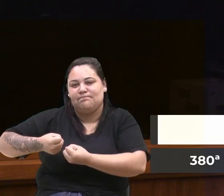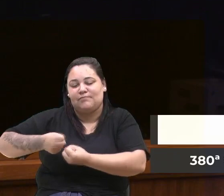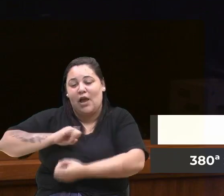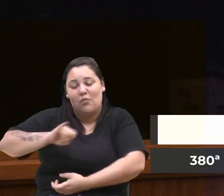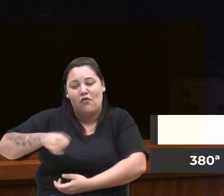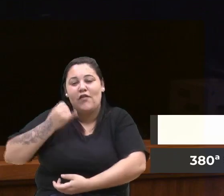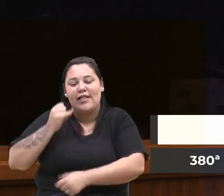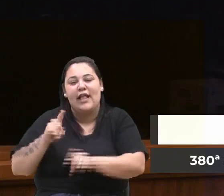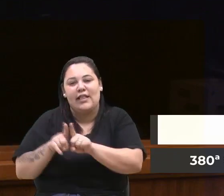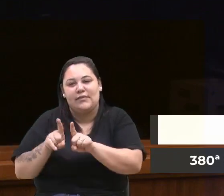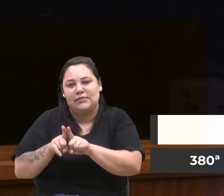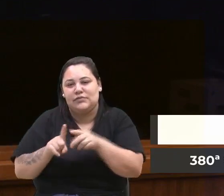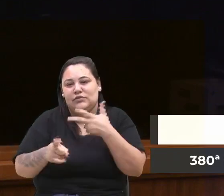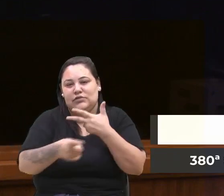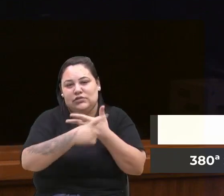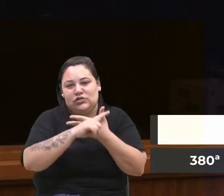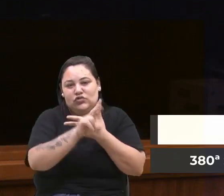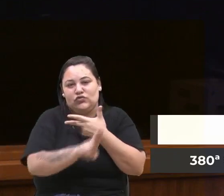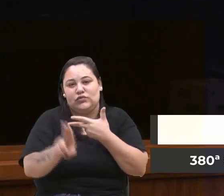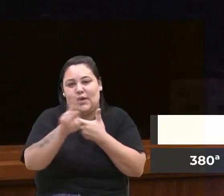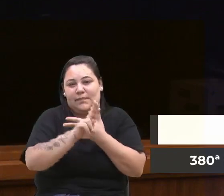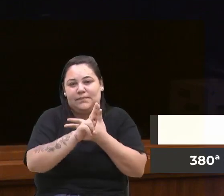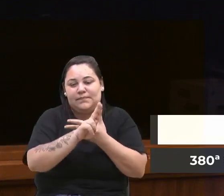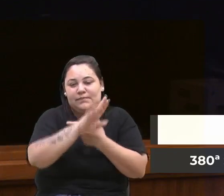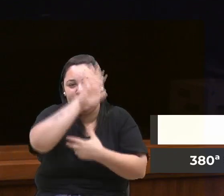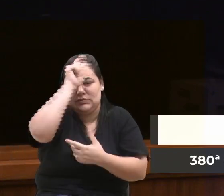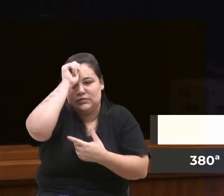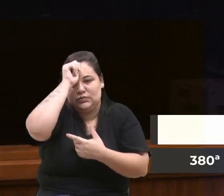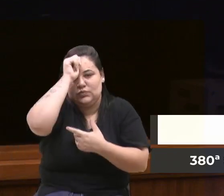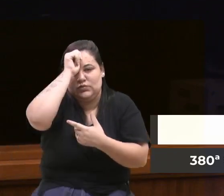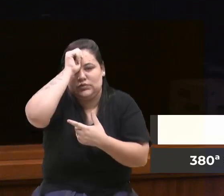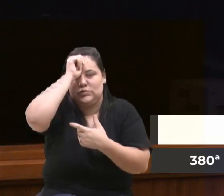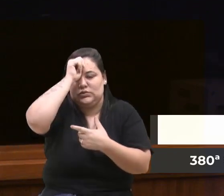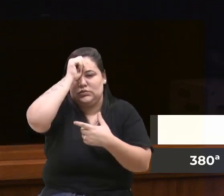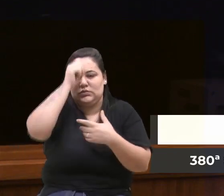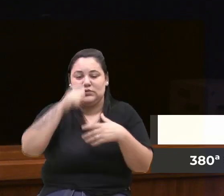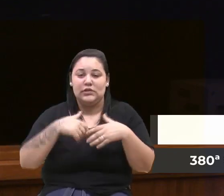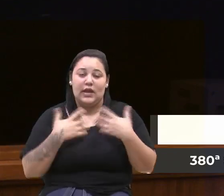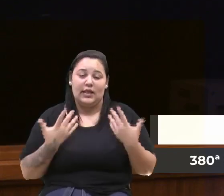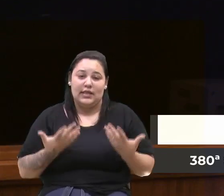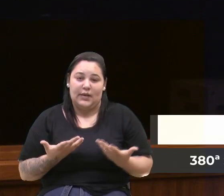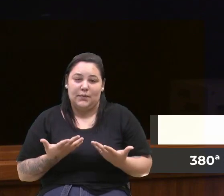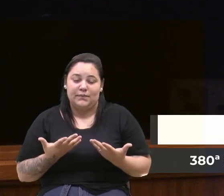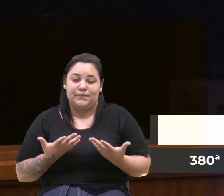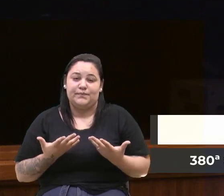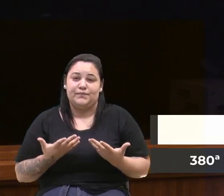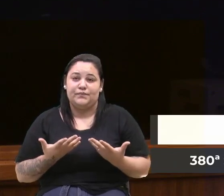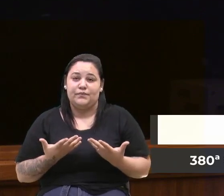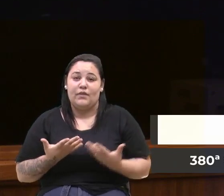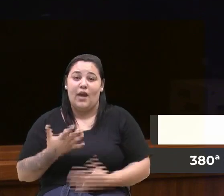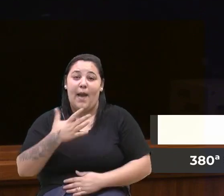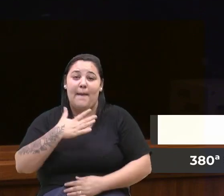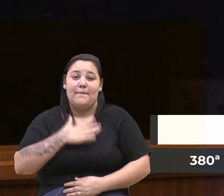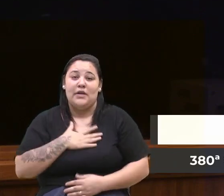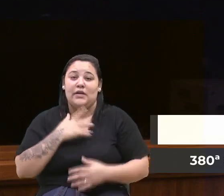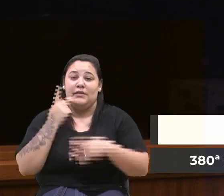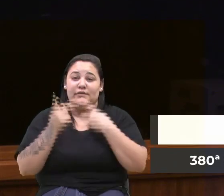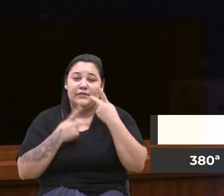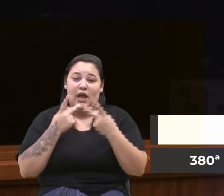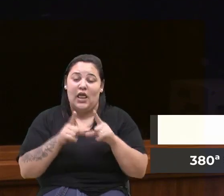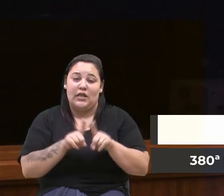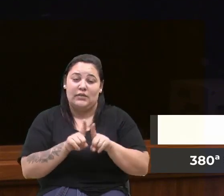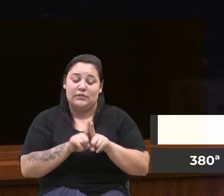aproveitada pelo Executivo Municipal. Então, é um pouco esta também a minha fala